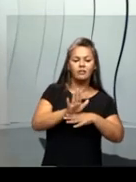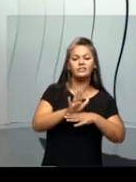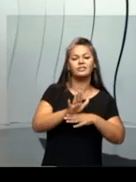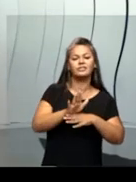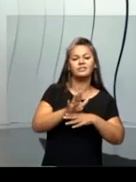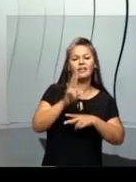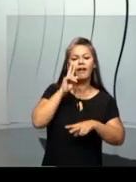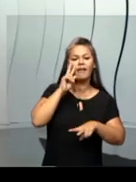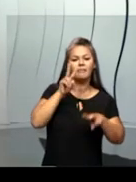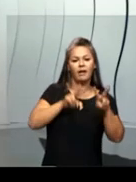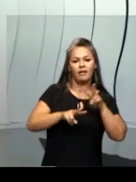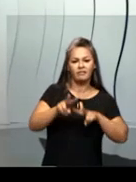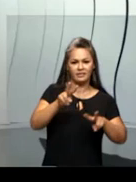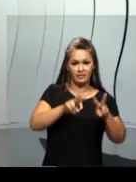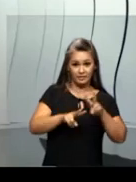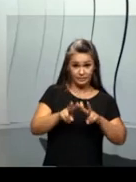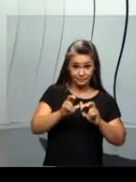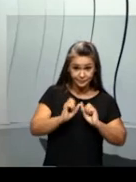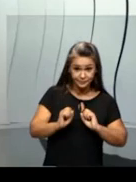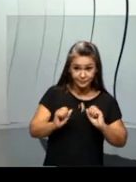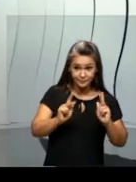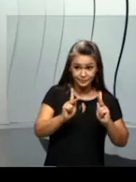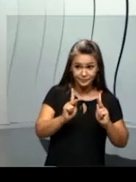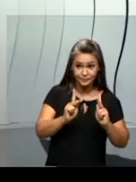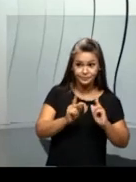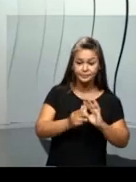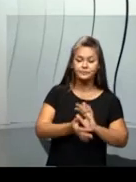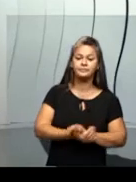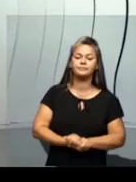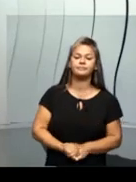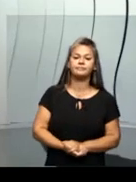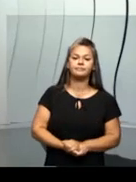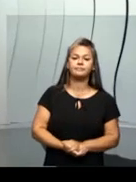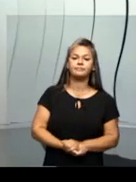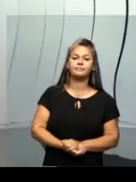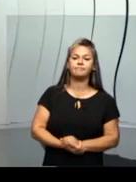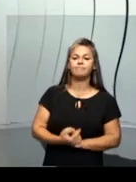hoje, tá? Podemos dizer que a